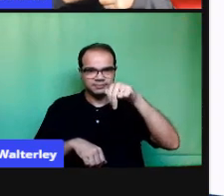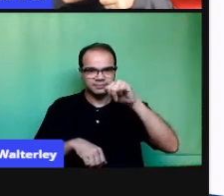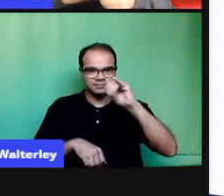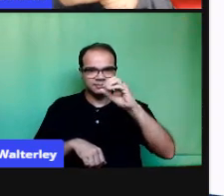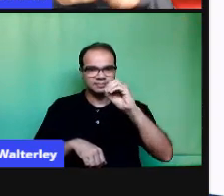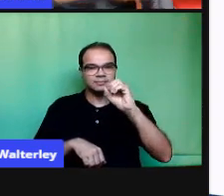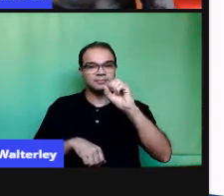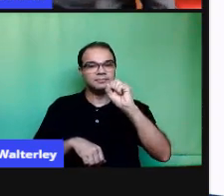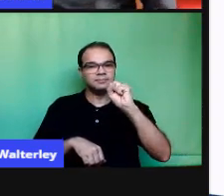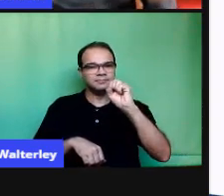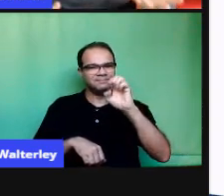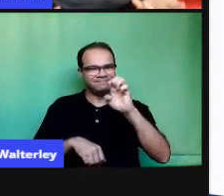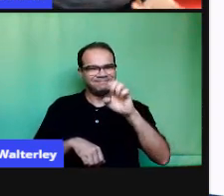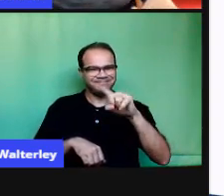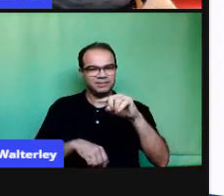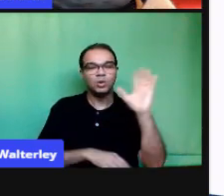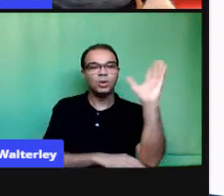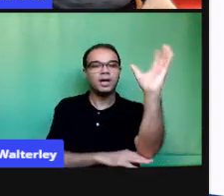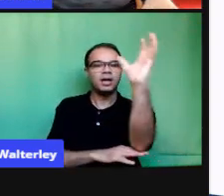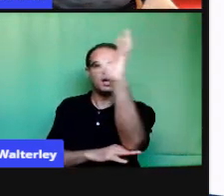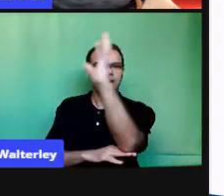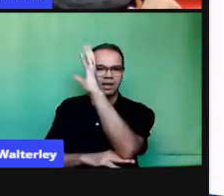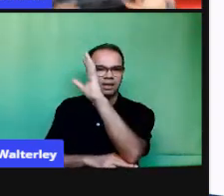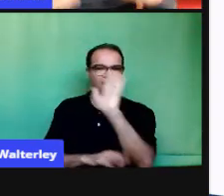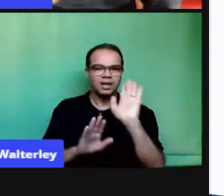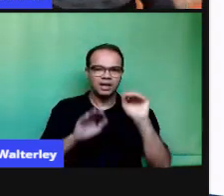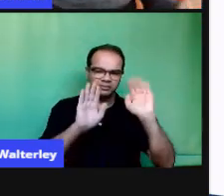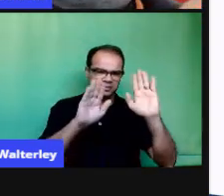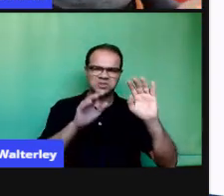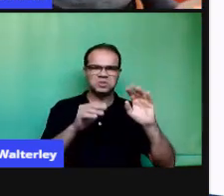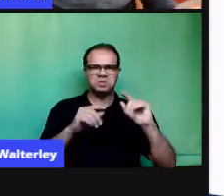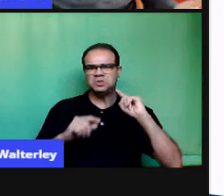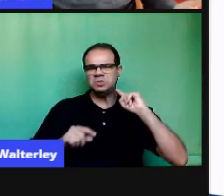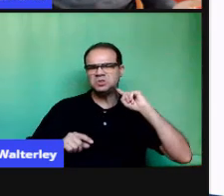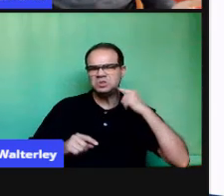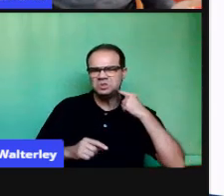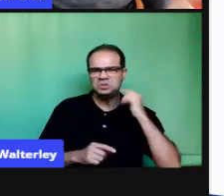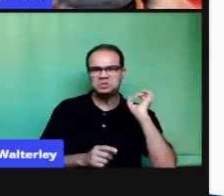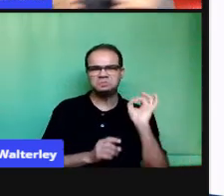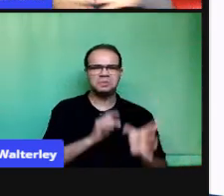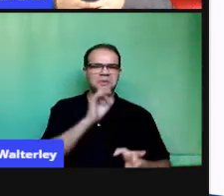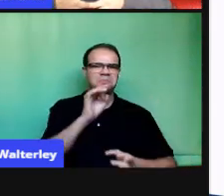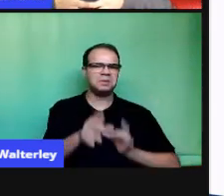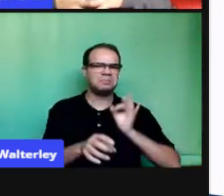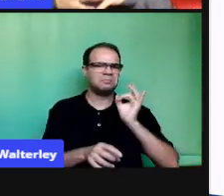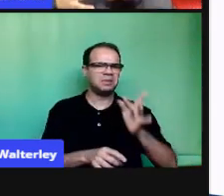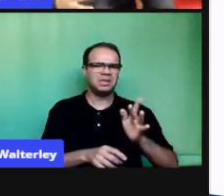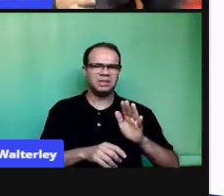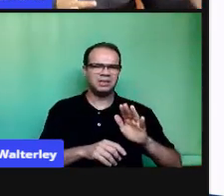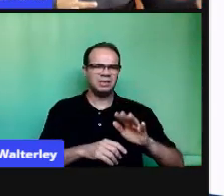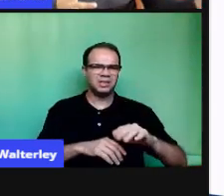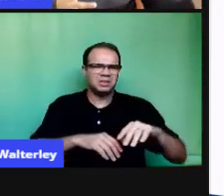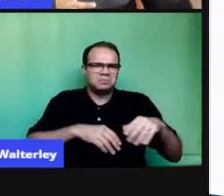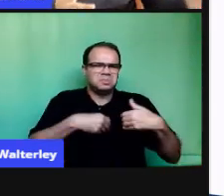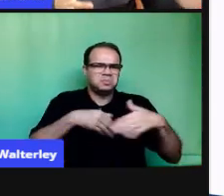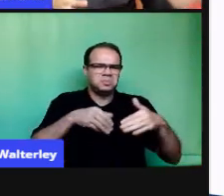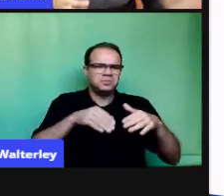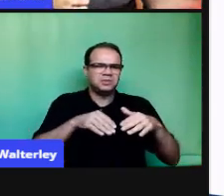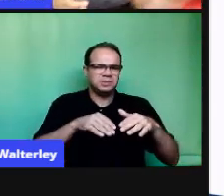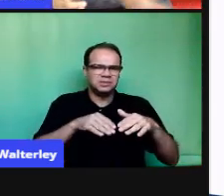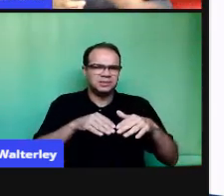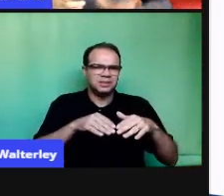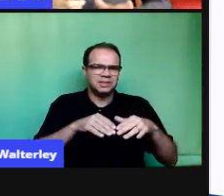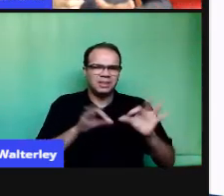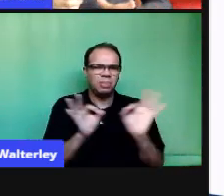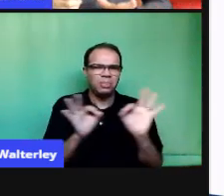ambiente, ou seja, deixar o ambiente limpo, né, sem matéria orgânica em decomposição, nós já eliminamos o vetor,